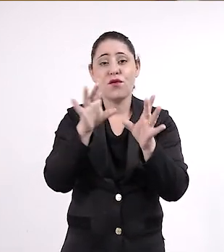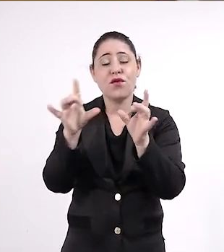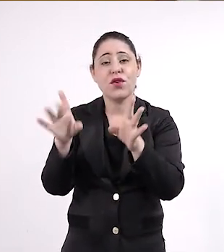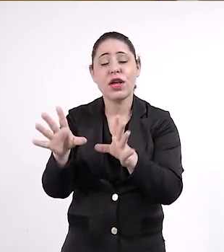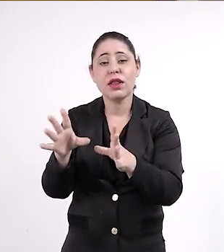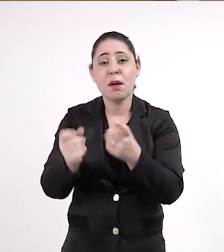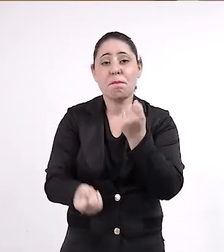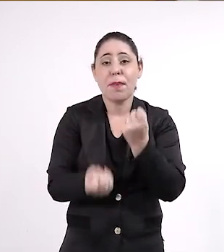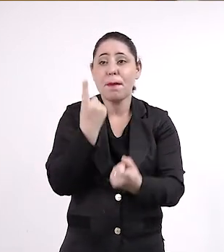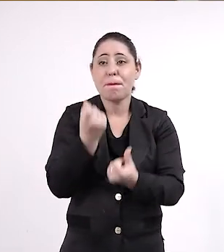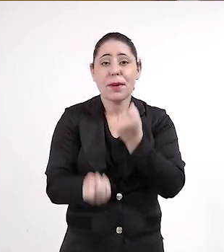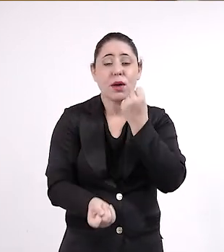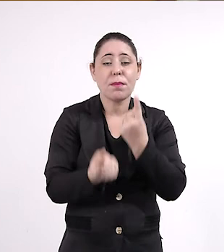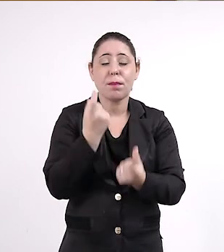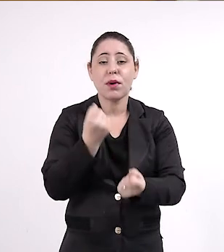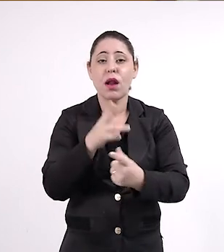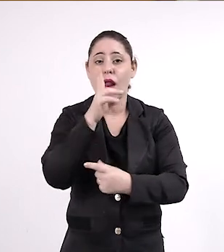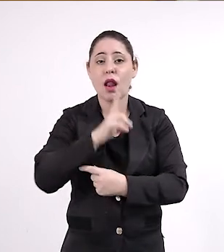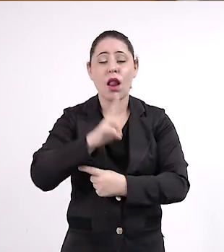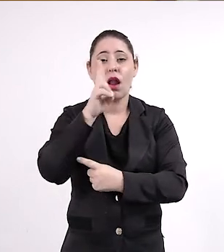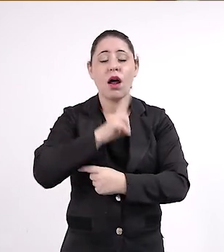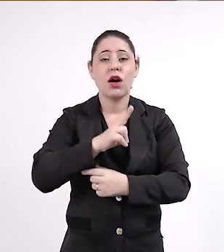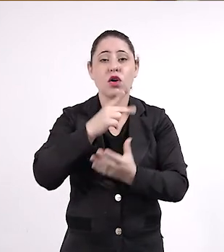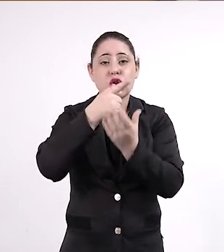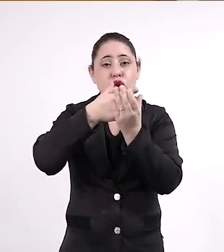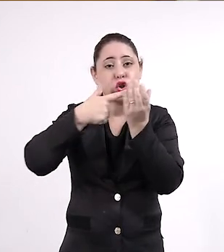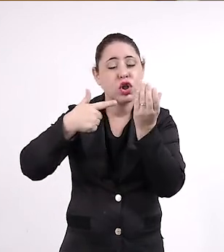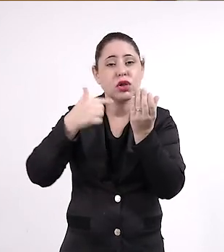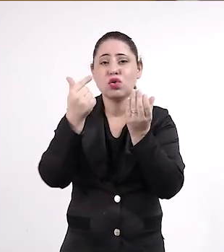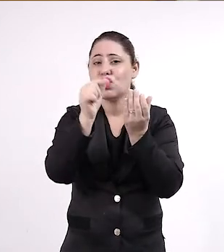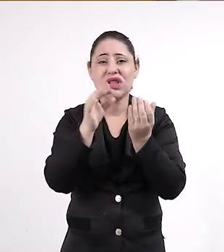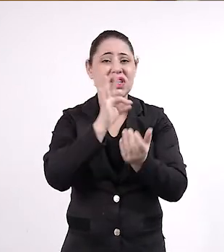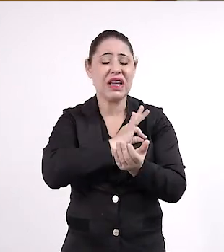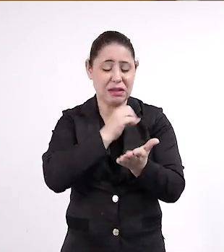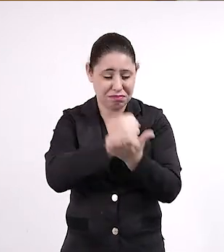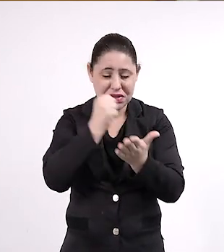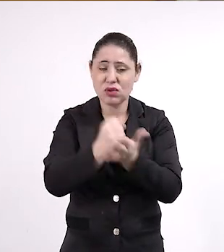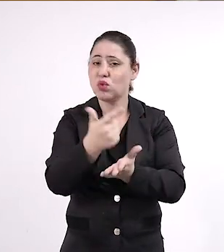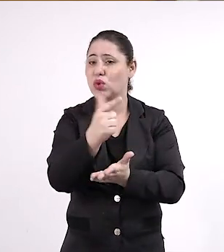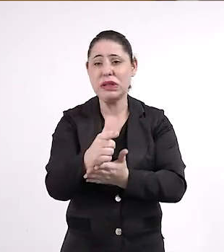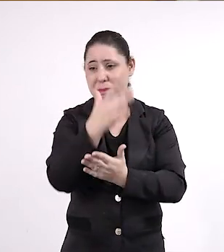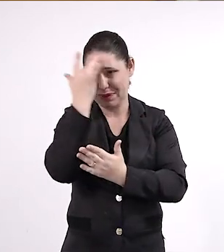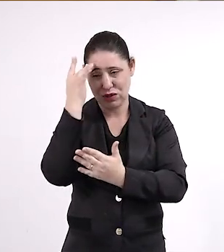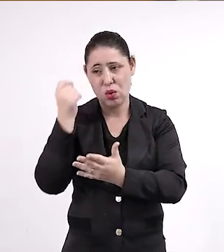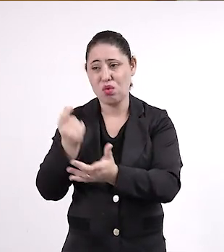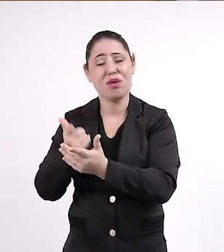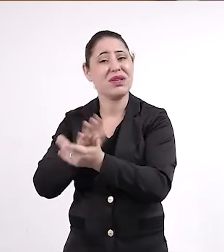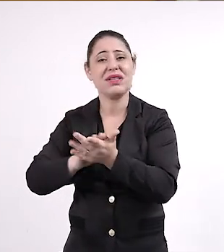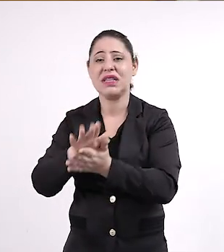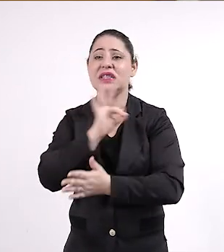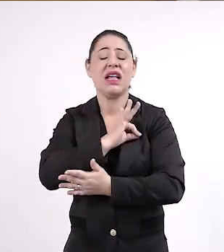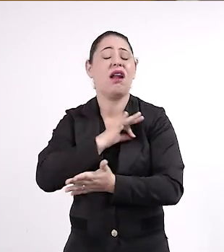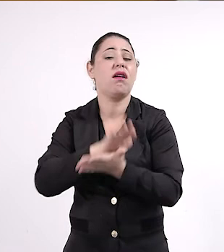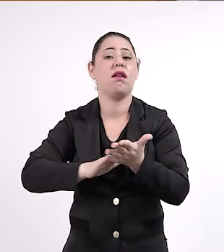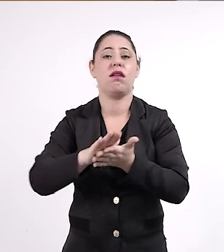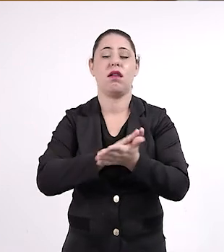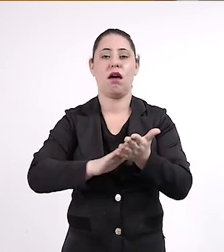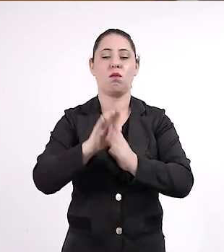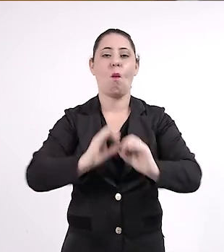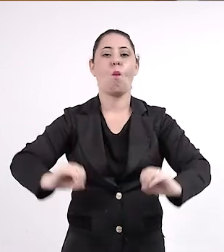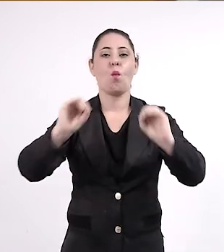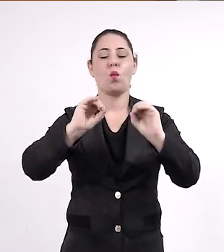do cachorro-quente. Isso não tem carteira assinada e depende dos locais com movimentação de pessoas. Como